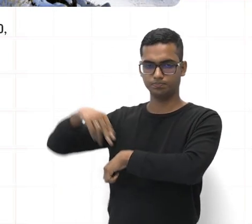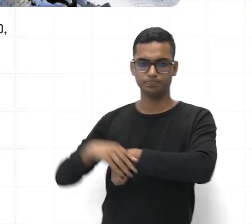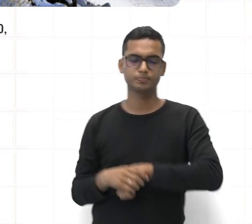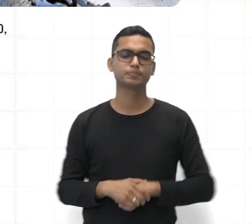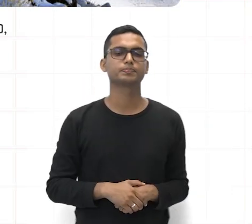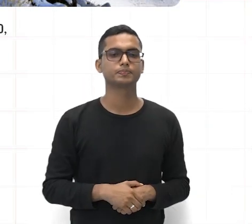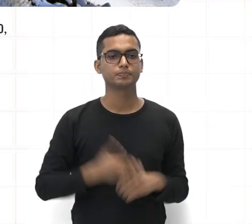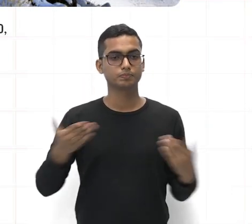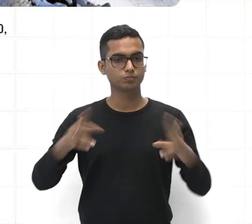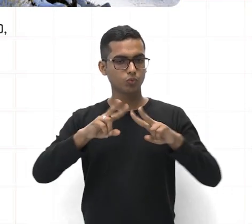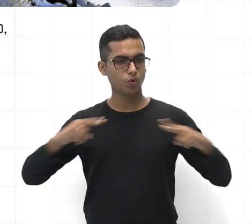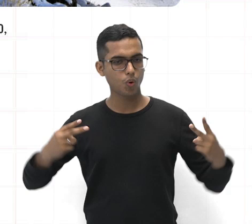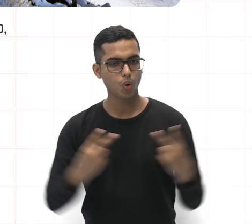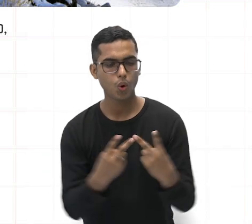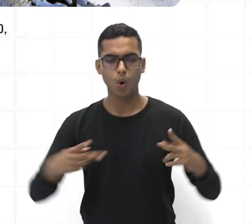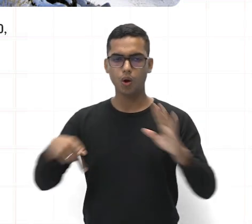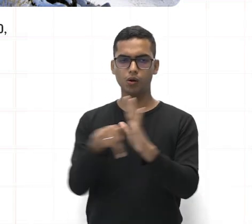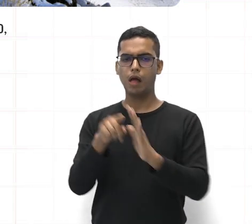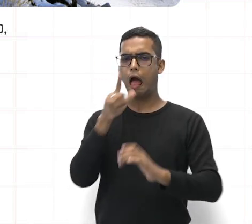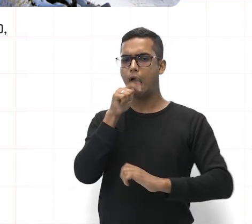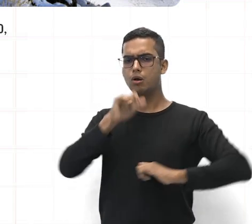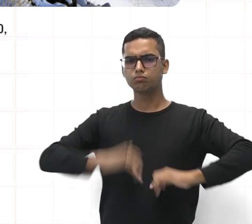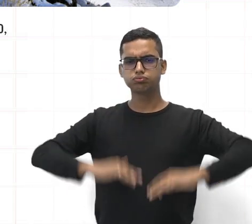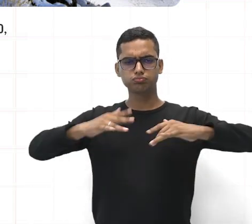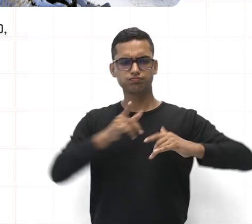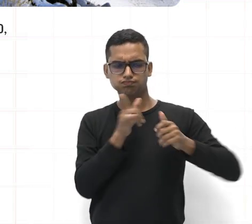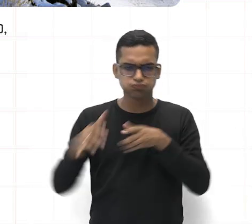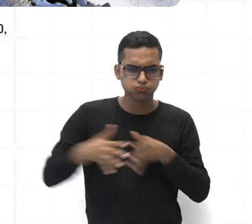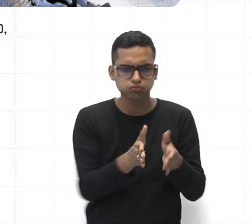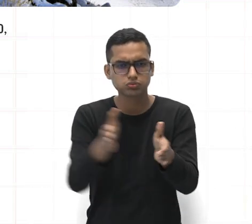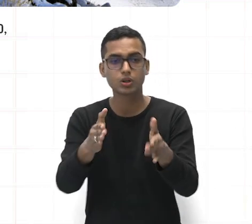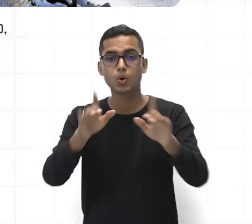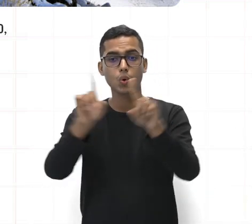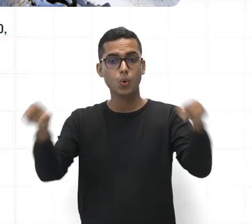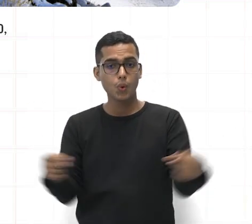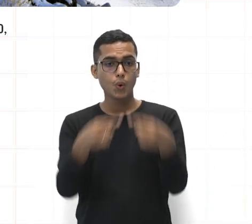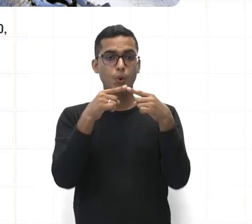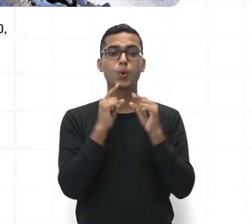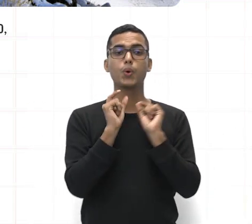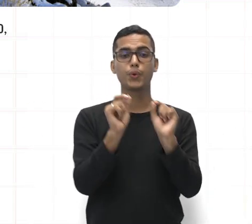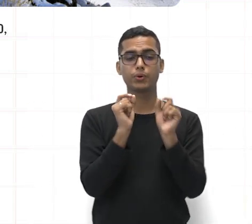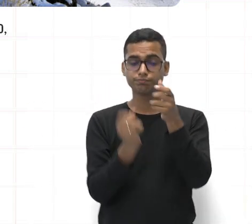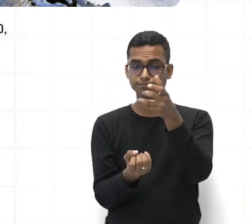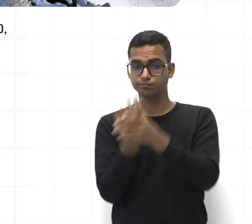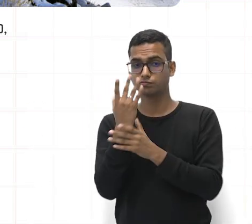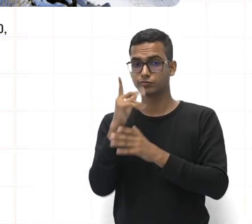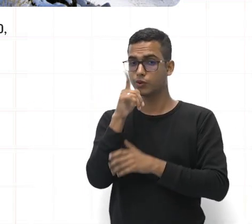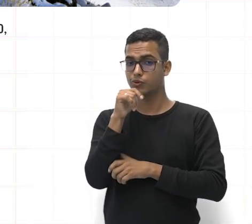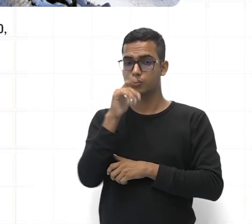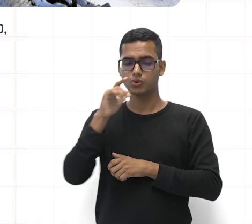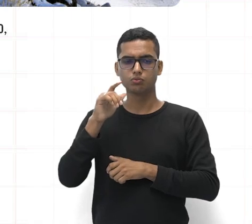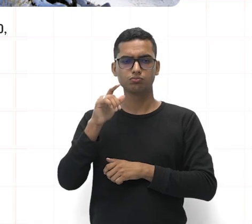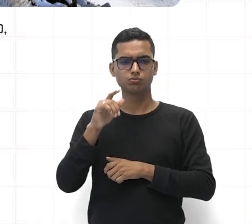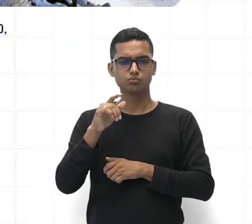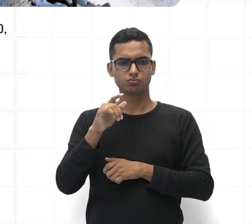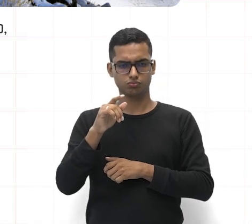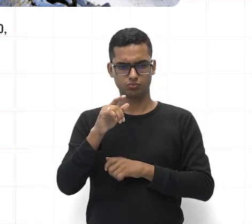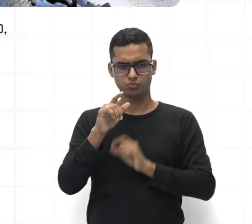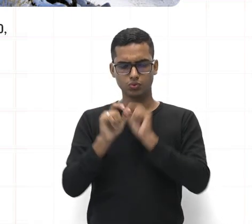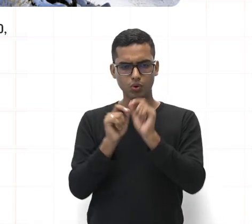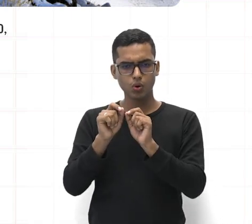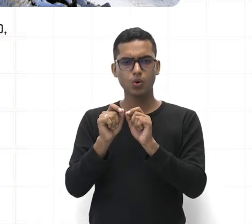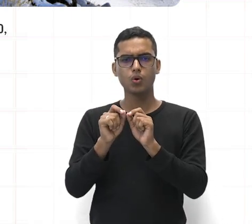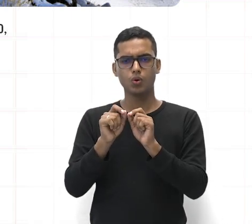seja, a oscilação do seu volume, ela está ligada diretamente à origem das águas dos rios, ou